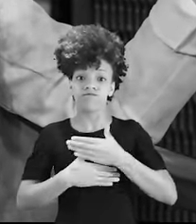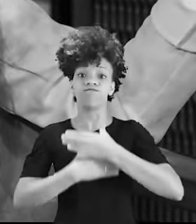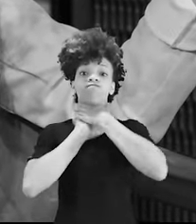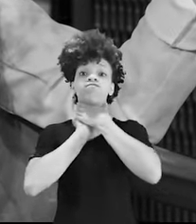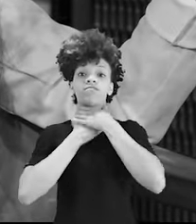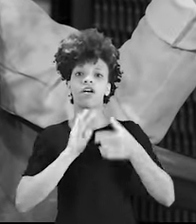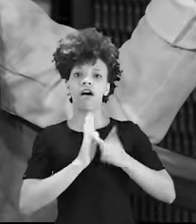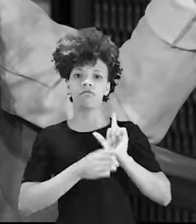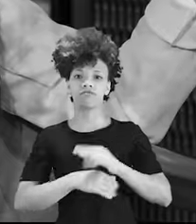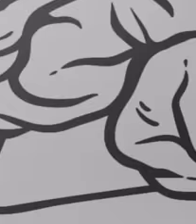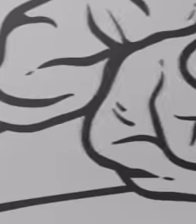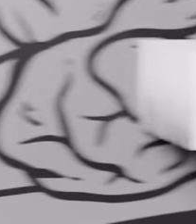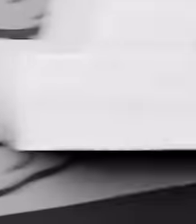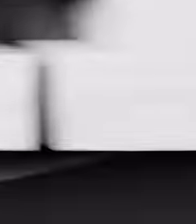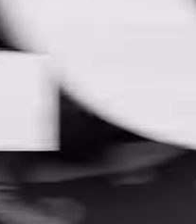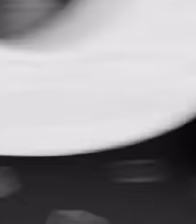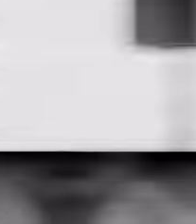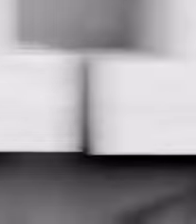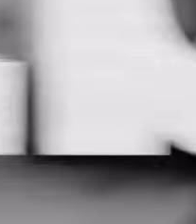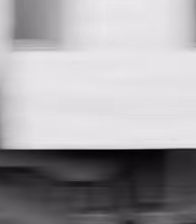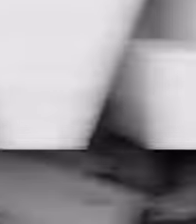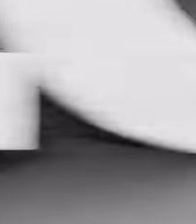ela teria sido estrangulada antes e